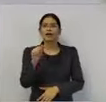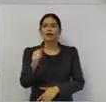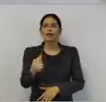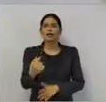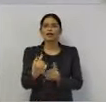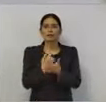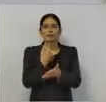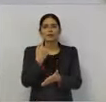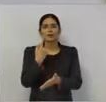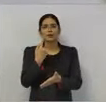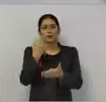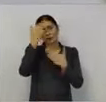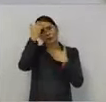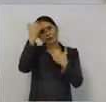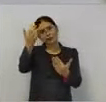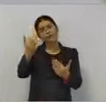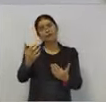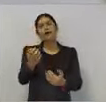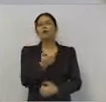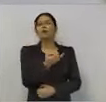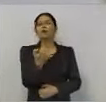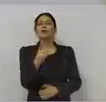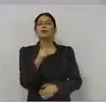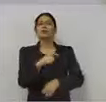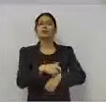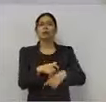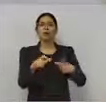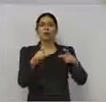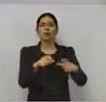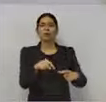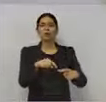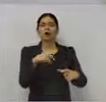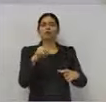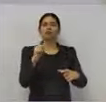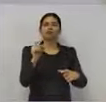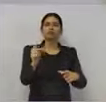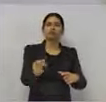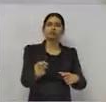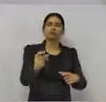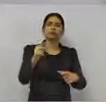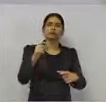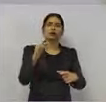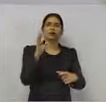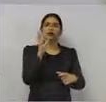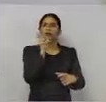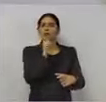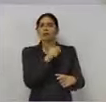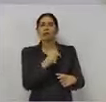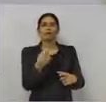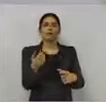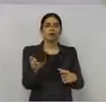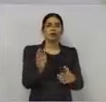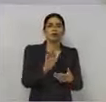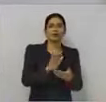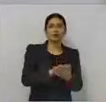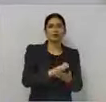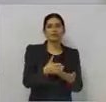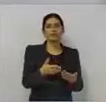as perguntas. Por quanto tempo o buraco da adutora ficará aberto? É o tempo necessário para você fazer a abertura da